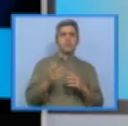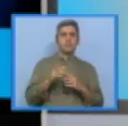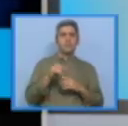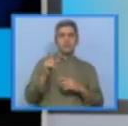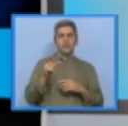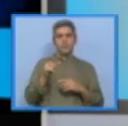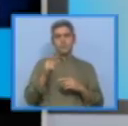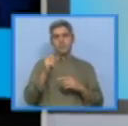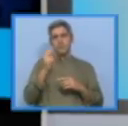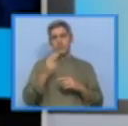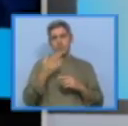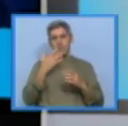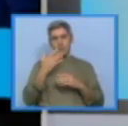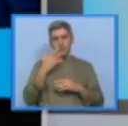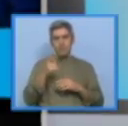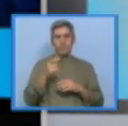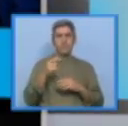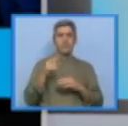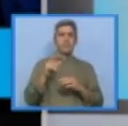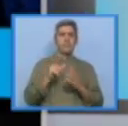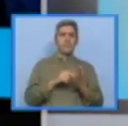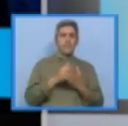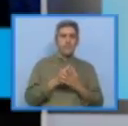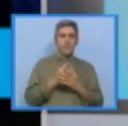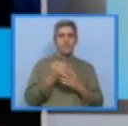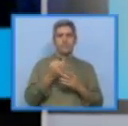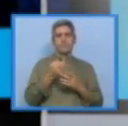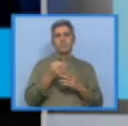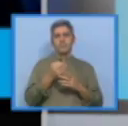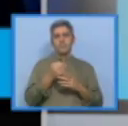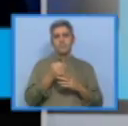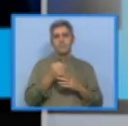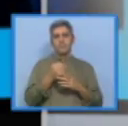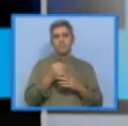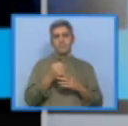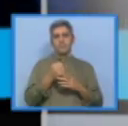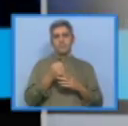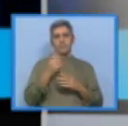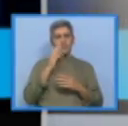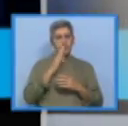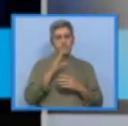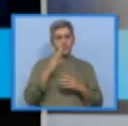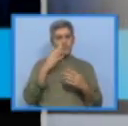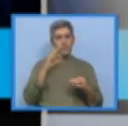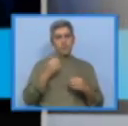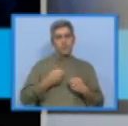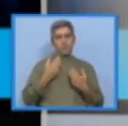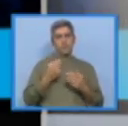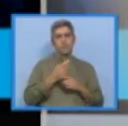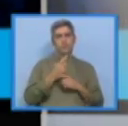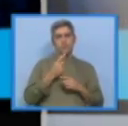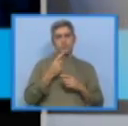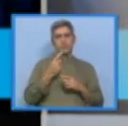dele, da arte do teatro, está constantemente, como disse, a mostrar com grande naturalidade, porque é com